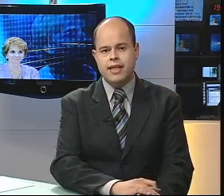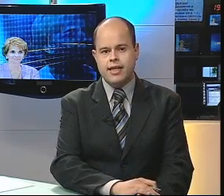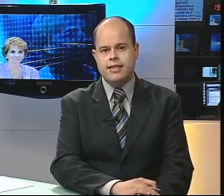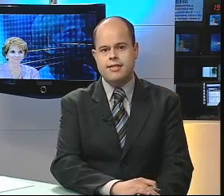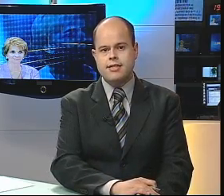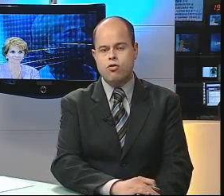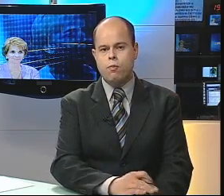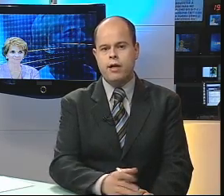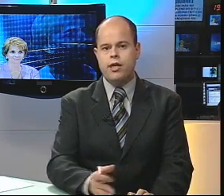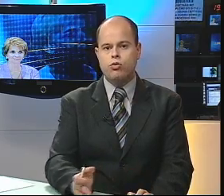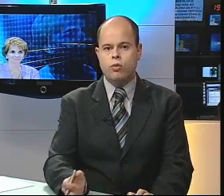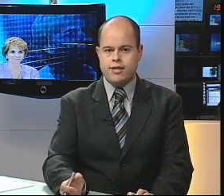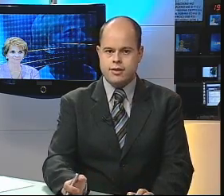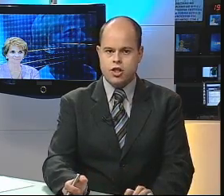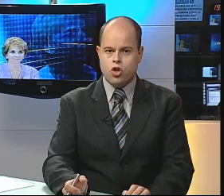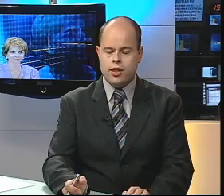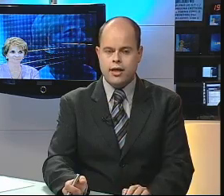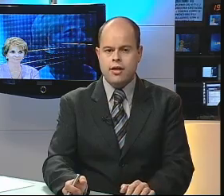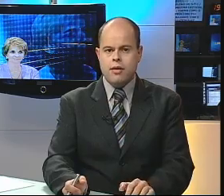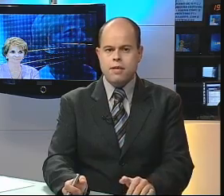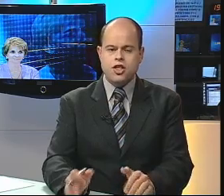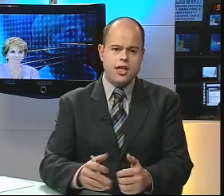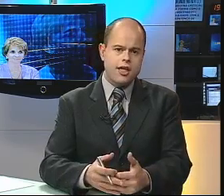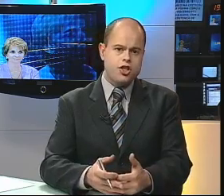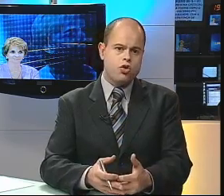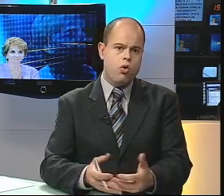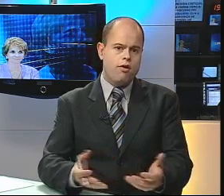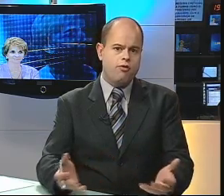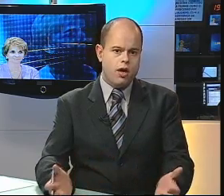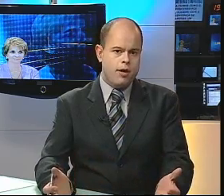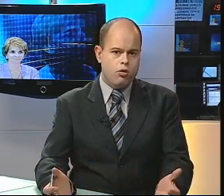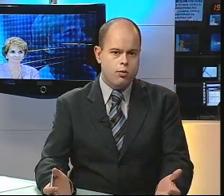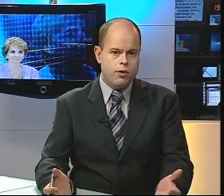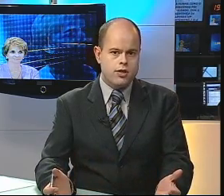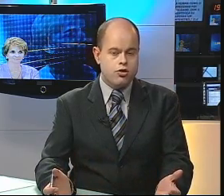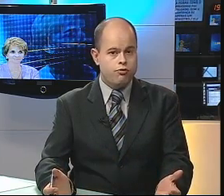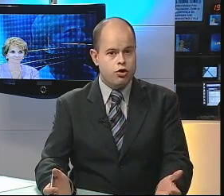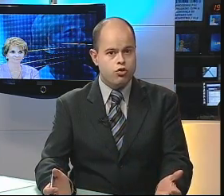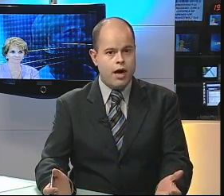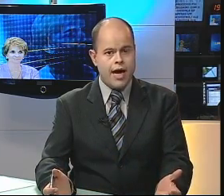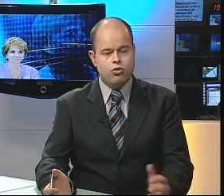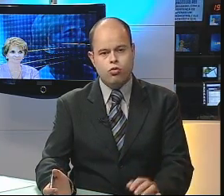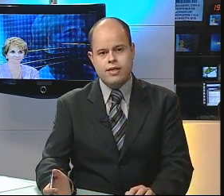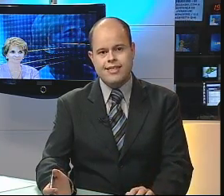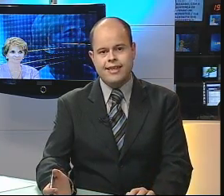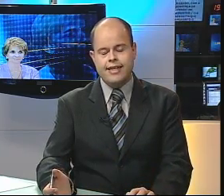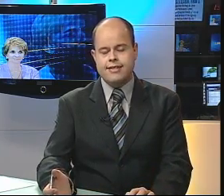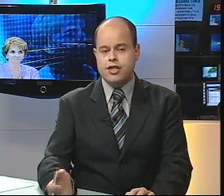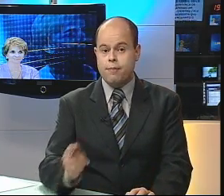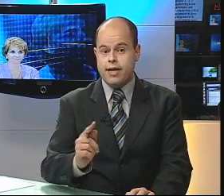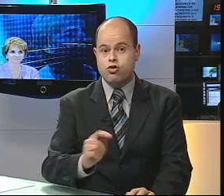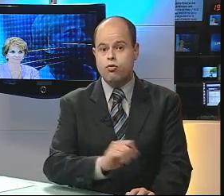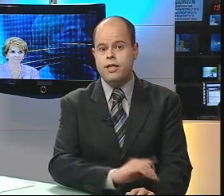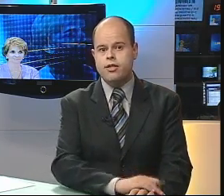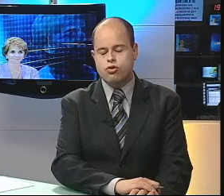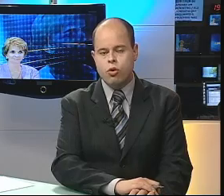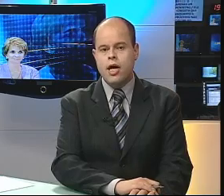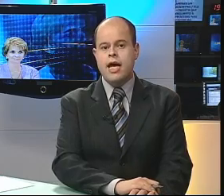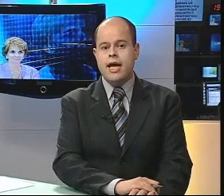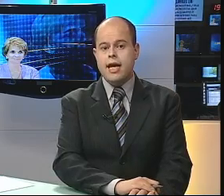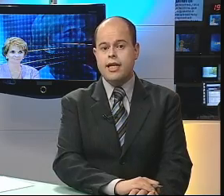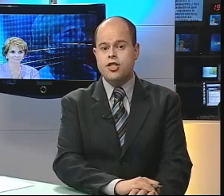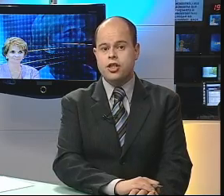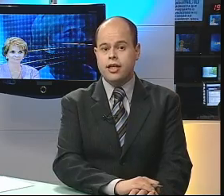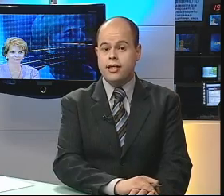vai reverter a decisão no pleno do STJ. Medina criticou a forma como o processo foi julgado, com a sentença de apenas um